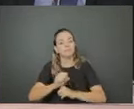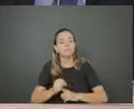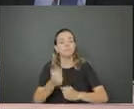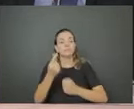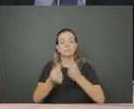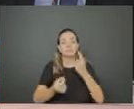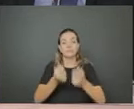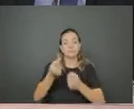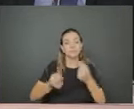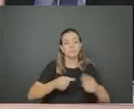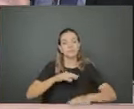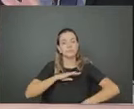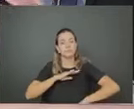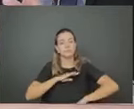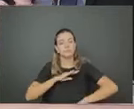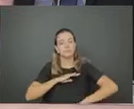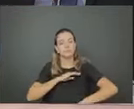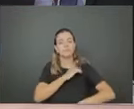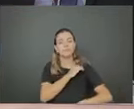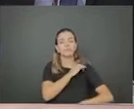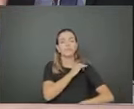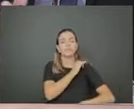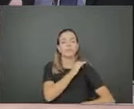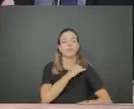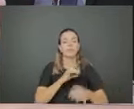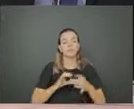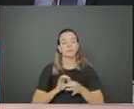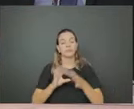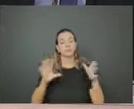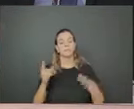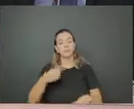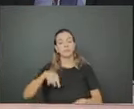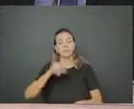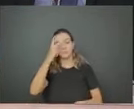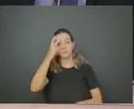ela viabiliza e possibilita que essas pessoas tenham como atrativo a área